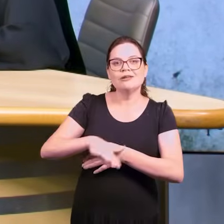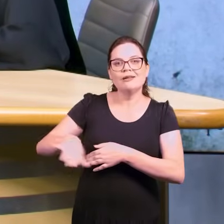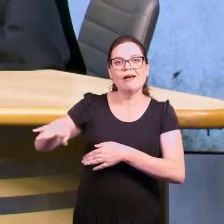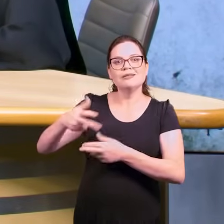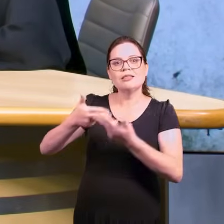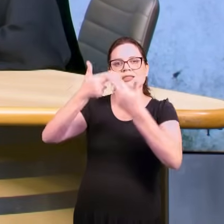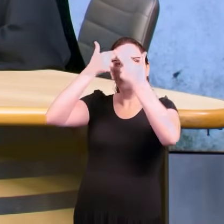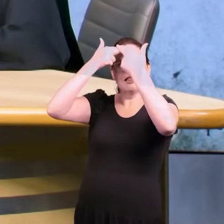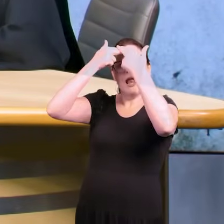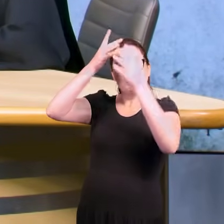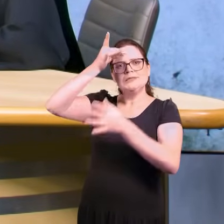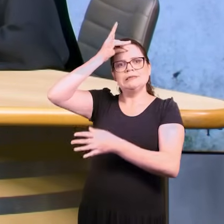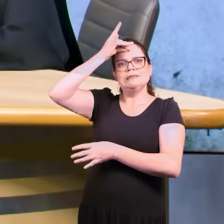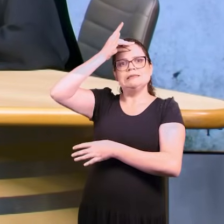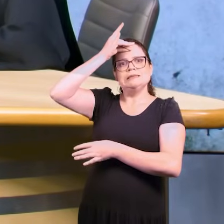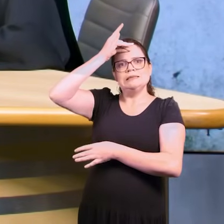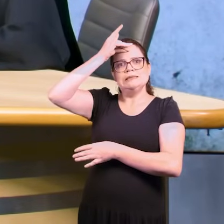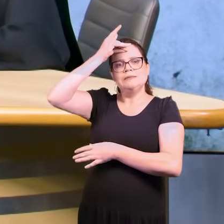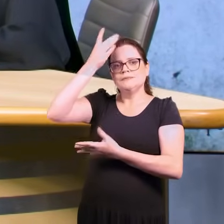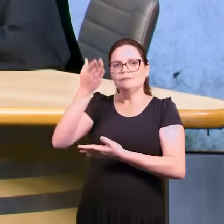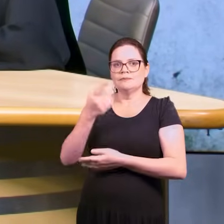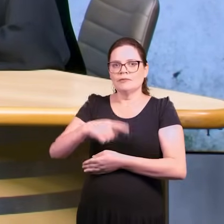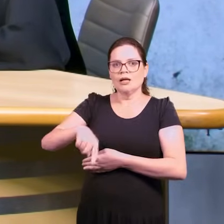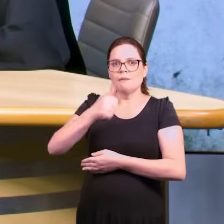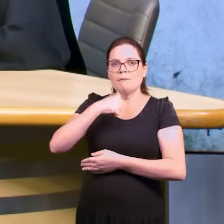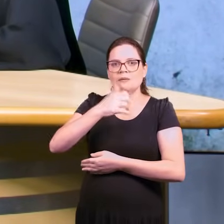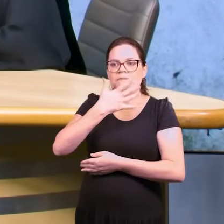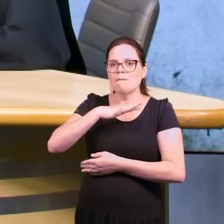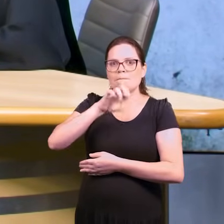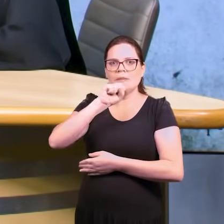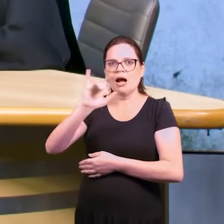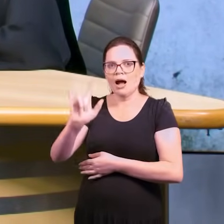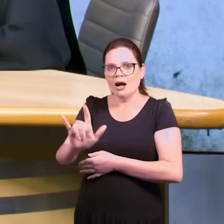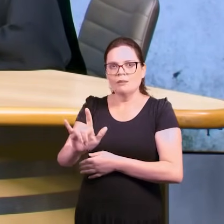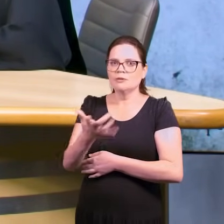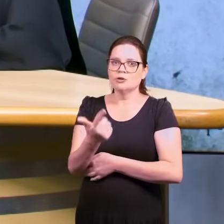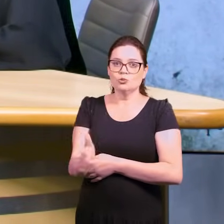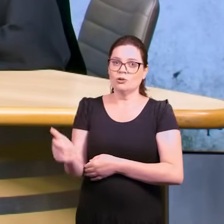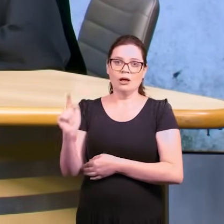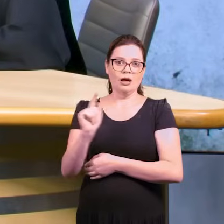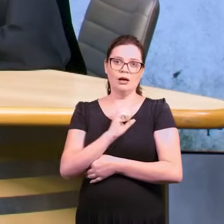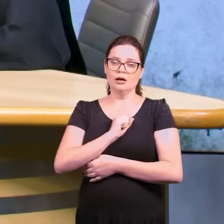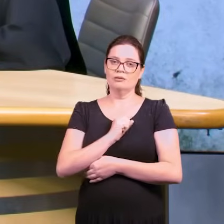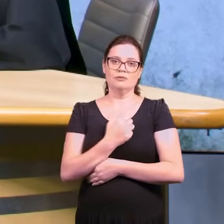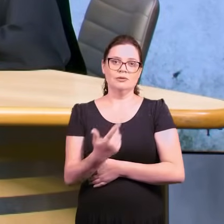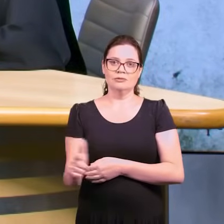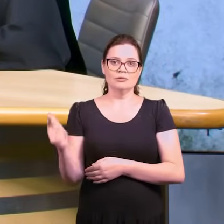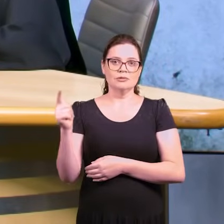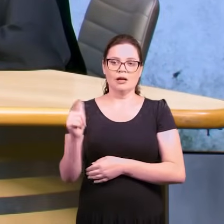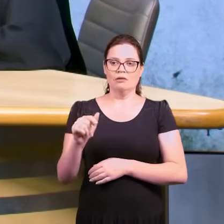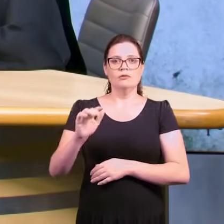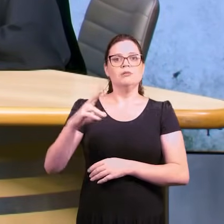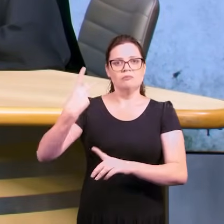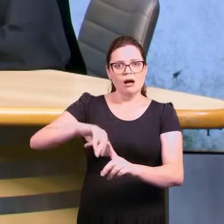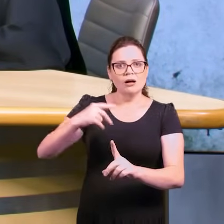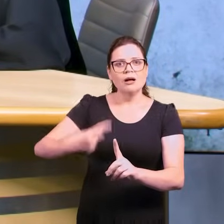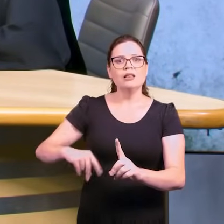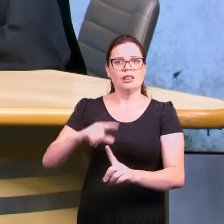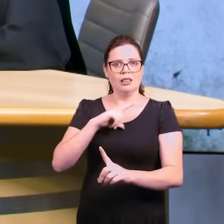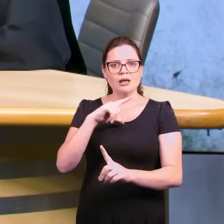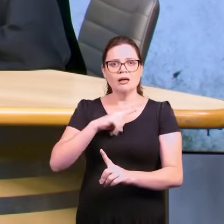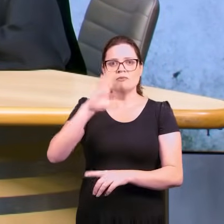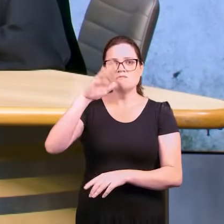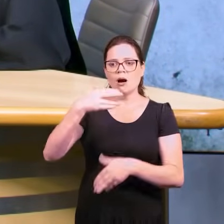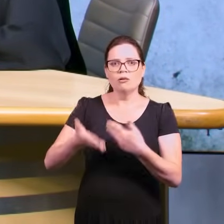infância. Muitos não tiveram o amor de um pai, de uma mãe. Muitos foram